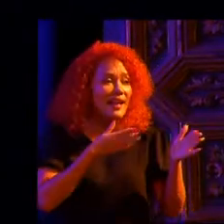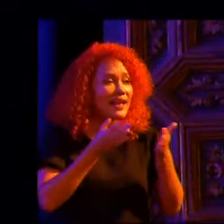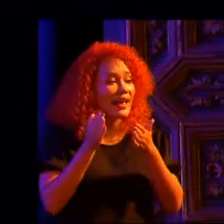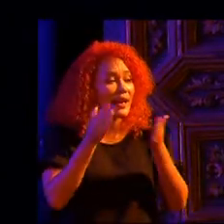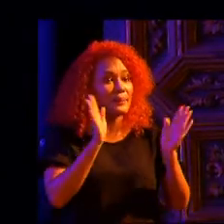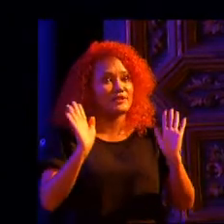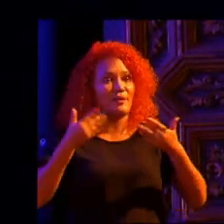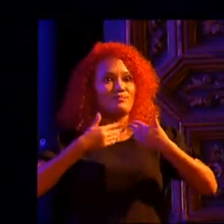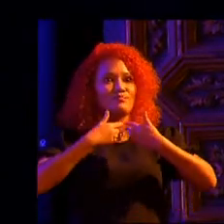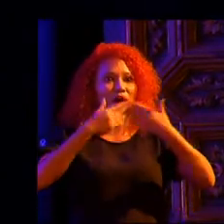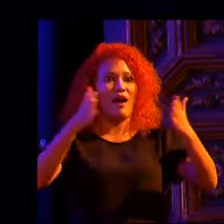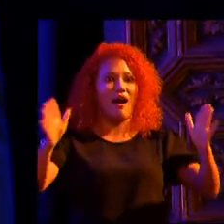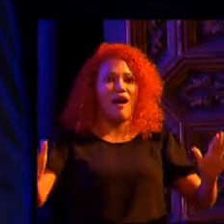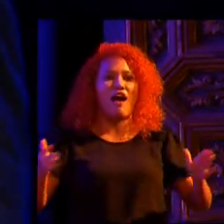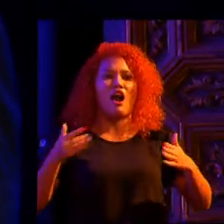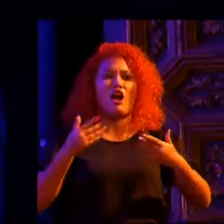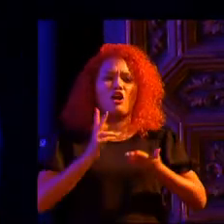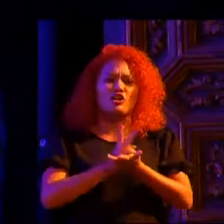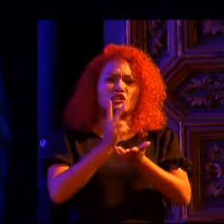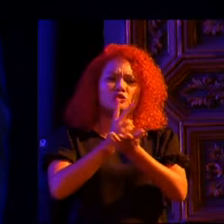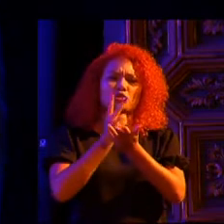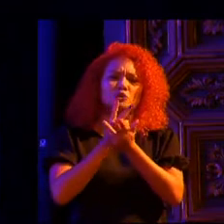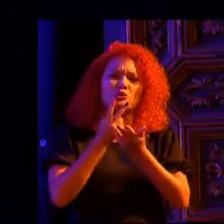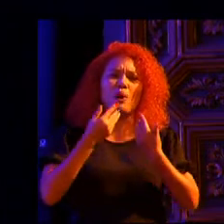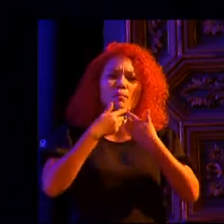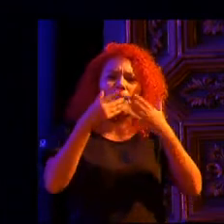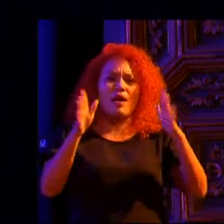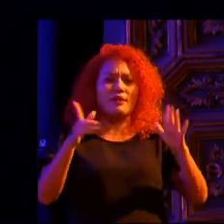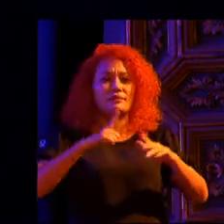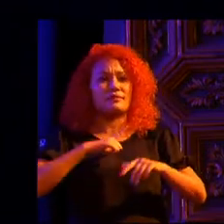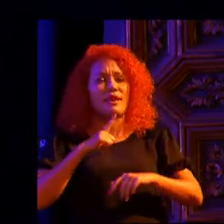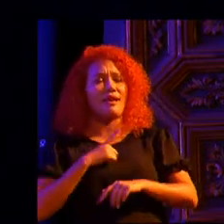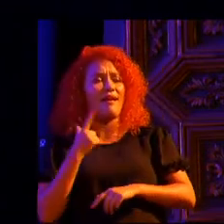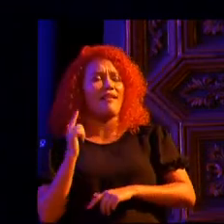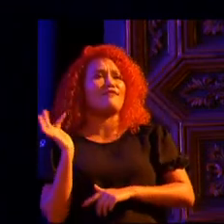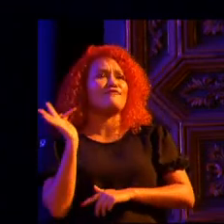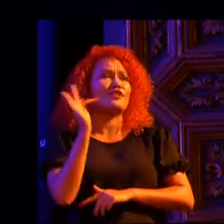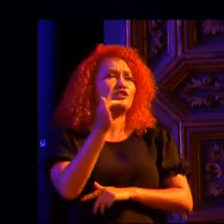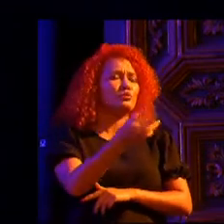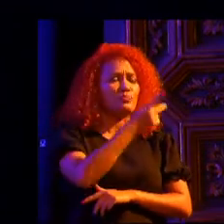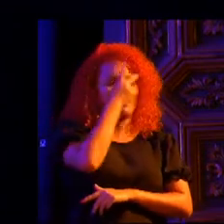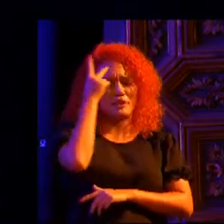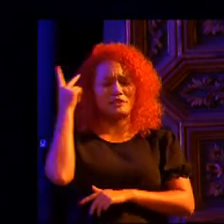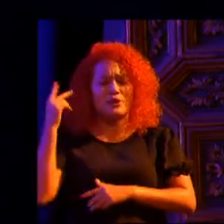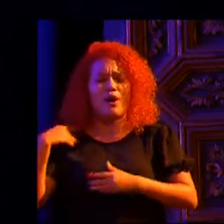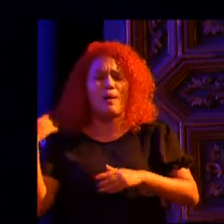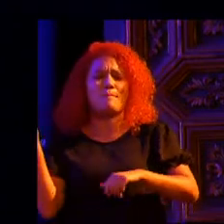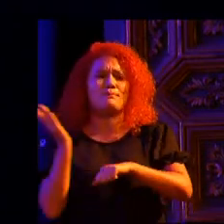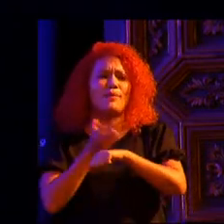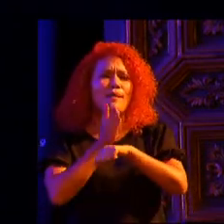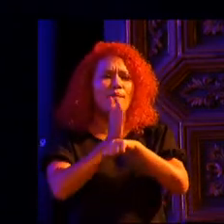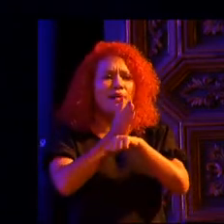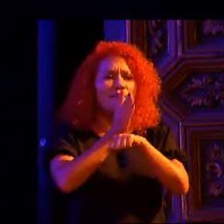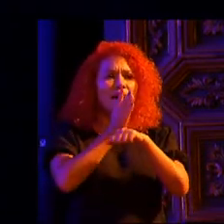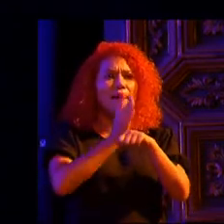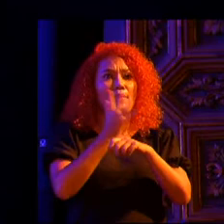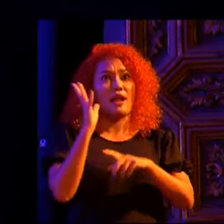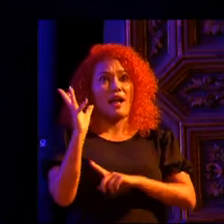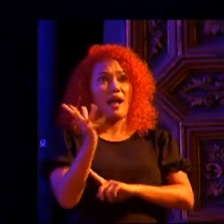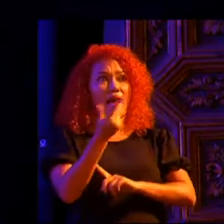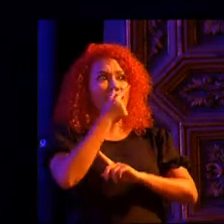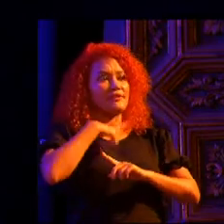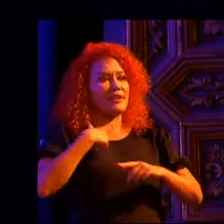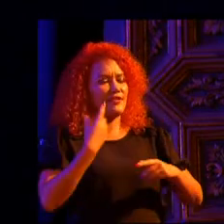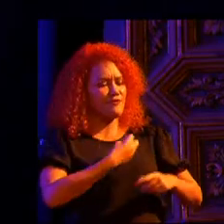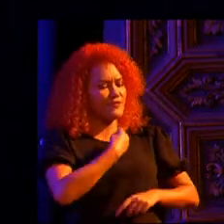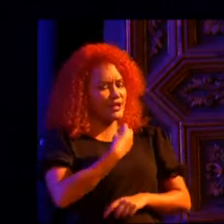deverá permanecer aberto, né, creio eu, que servirá para muitos outros caminharem. A arte é um caminho de vida, de resistência, de trabalho, e